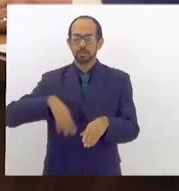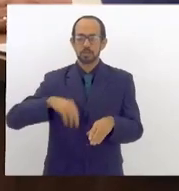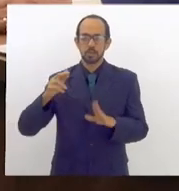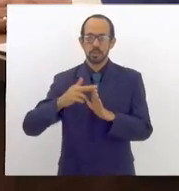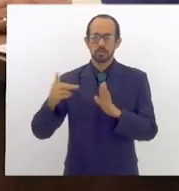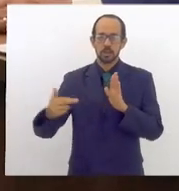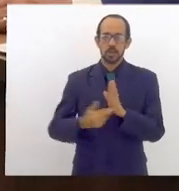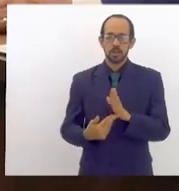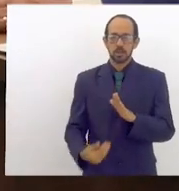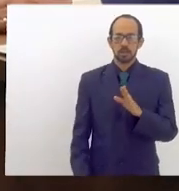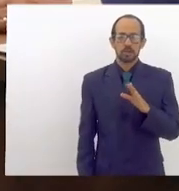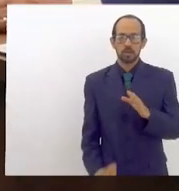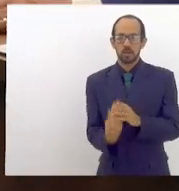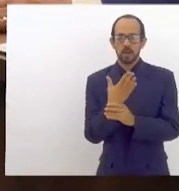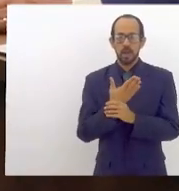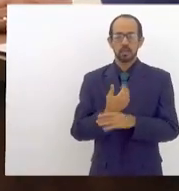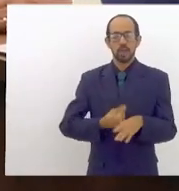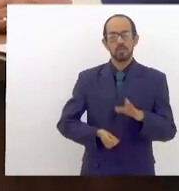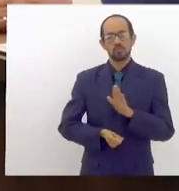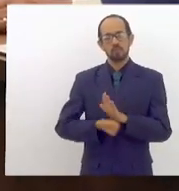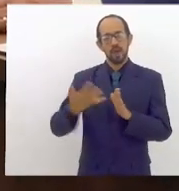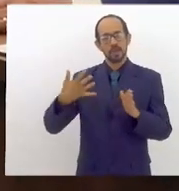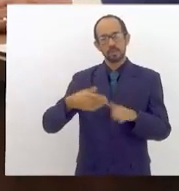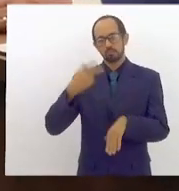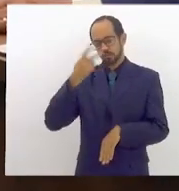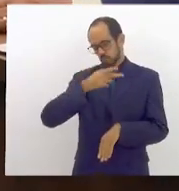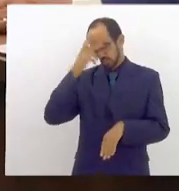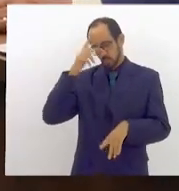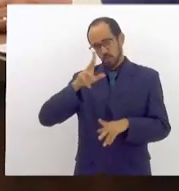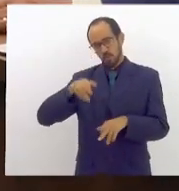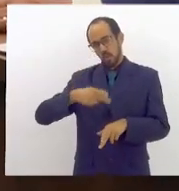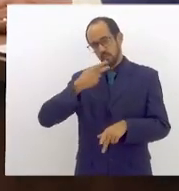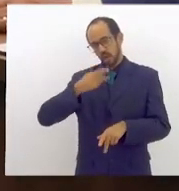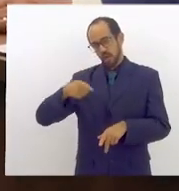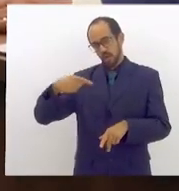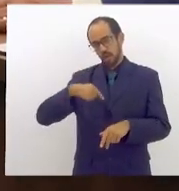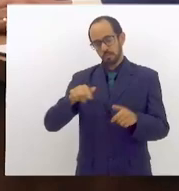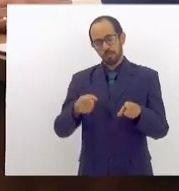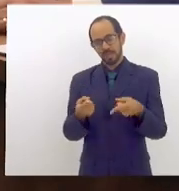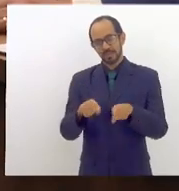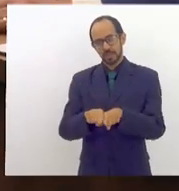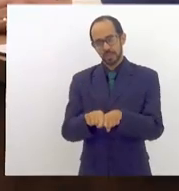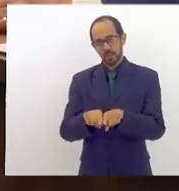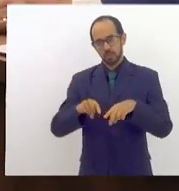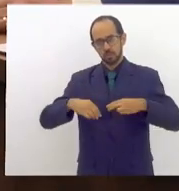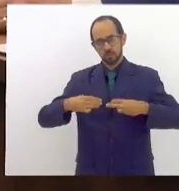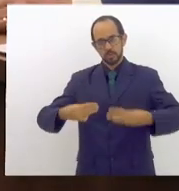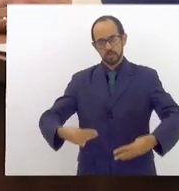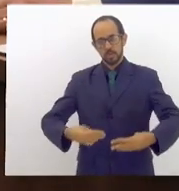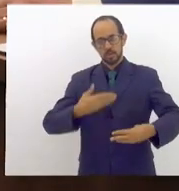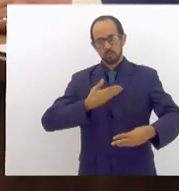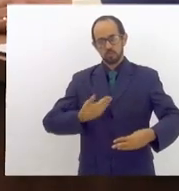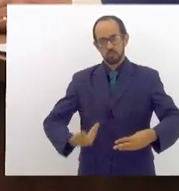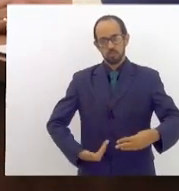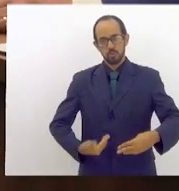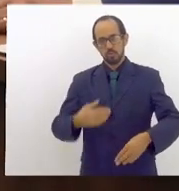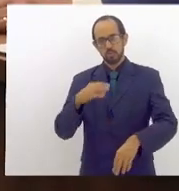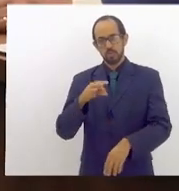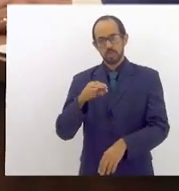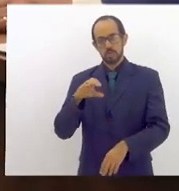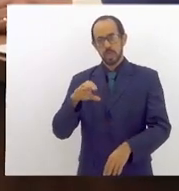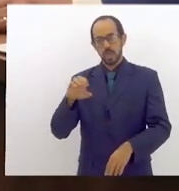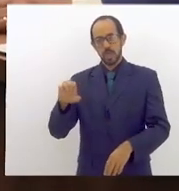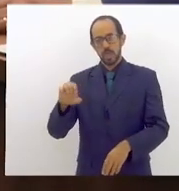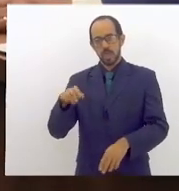construído Há muitas mãos como eu destaquei em parceria com o ministério público em parceria com o Tribunal de Contas do Estado